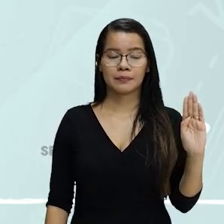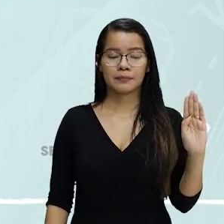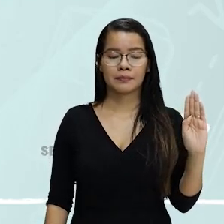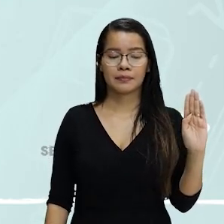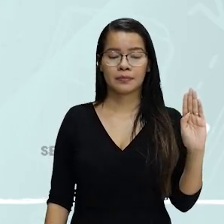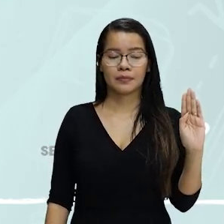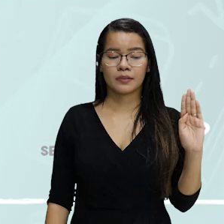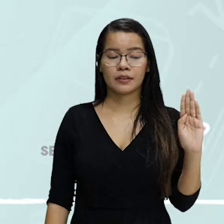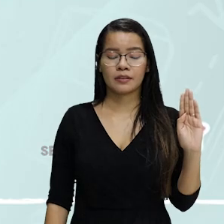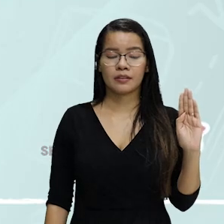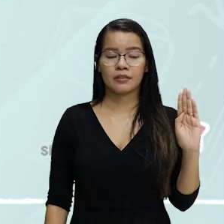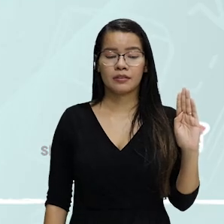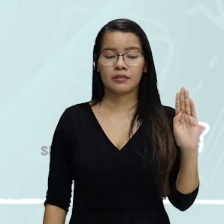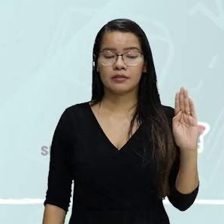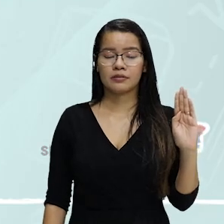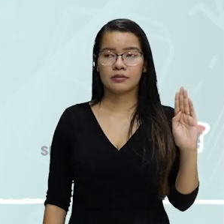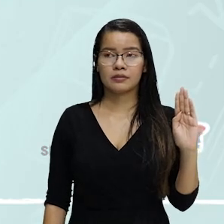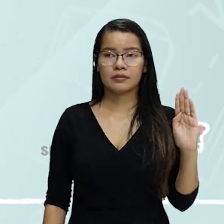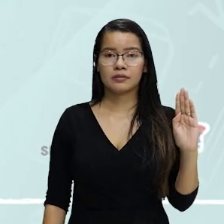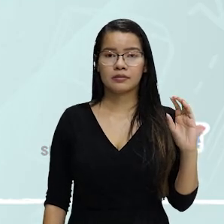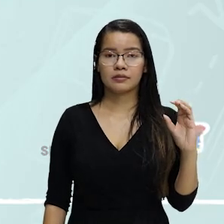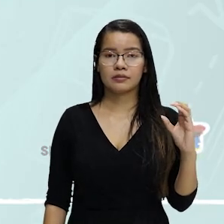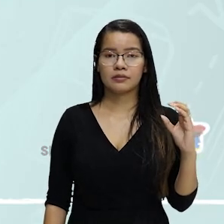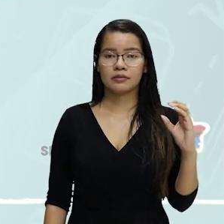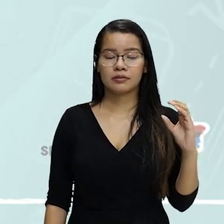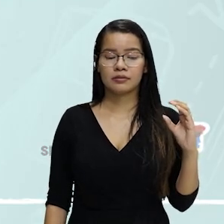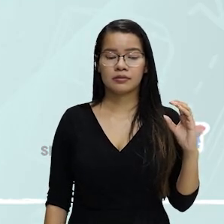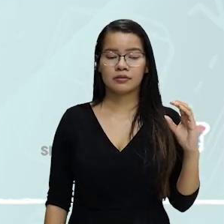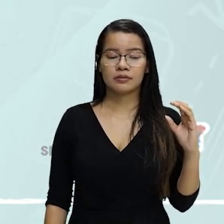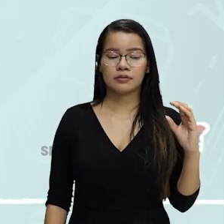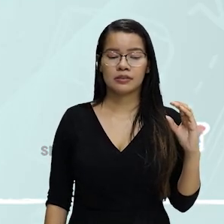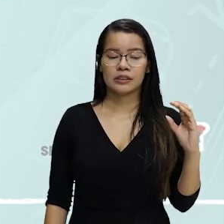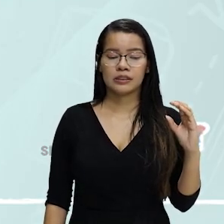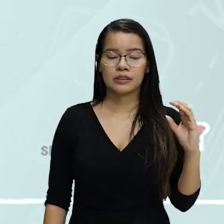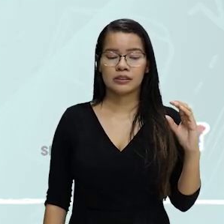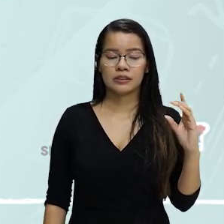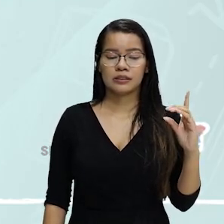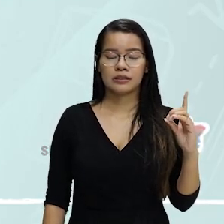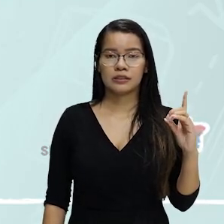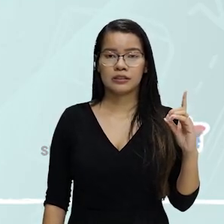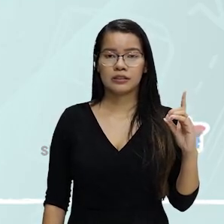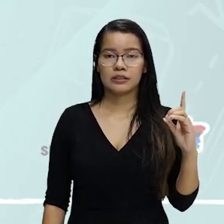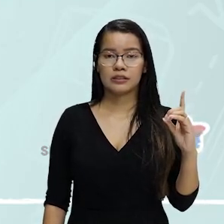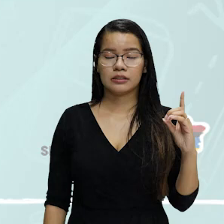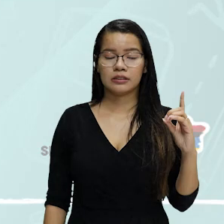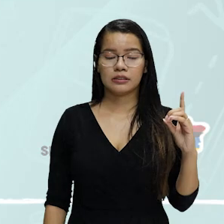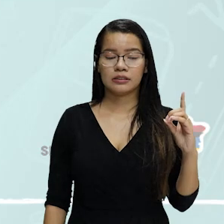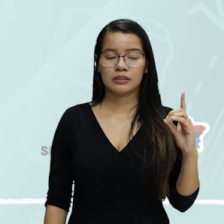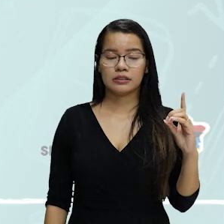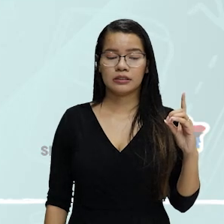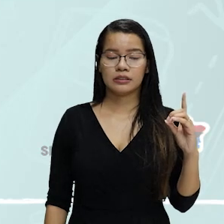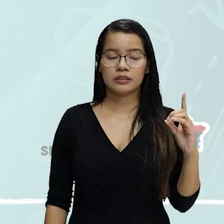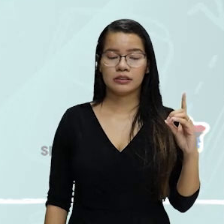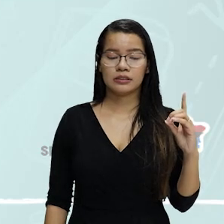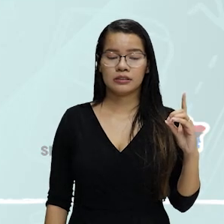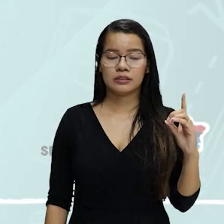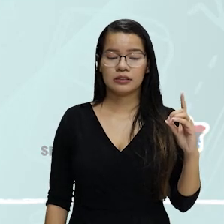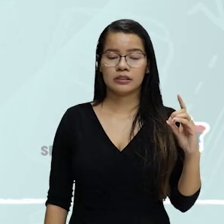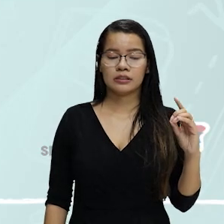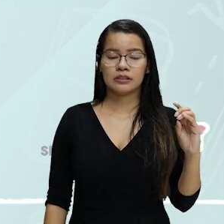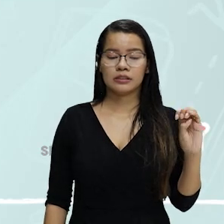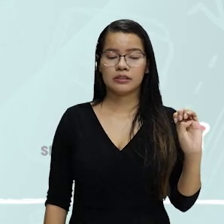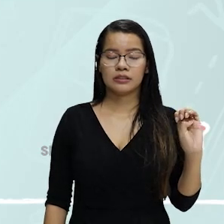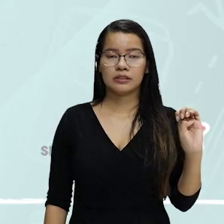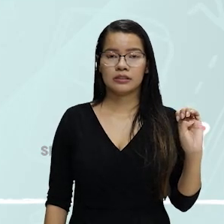Totalmente autônoma. Né? Letra B. Letra C. O seu formato é indefinido. Letra D. Não realiza movimento de